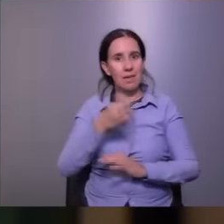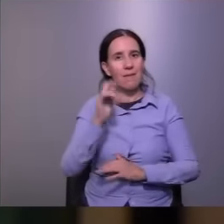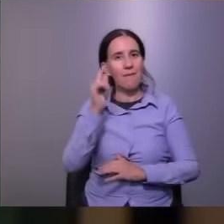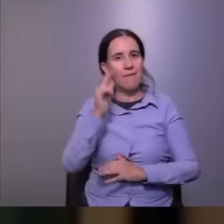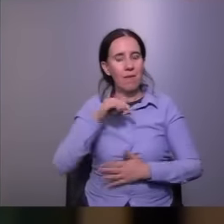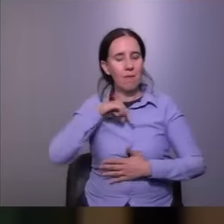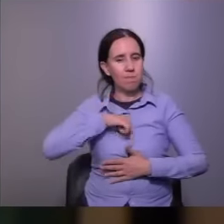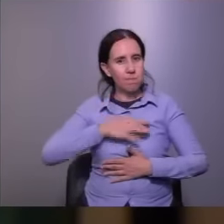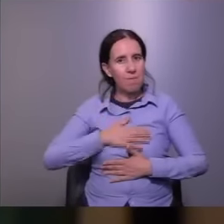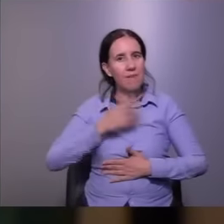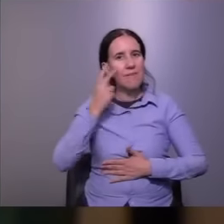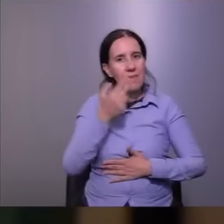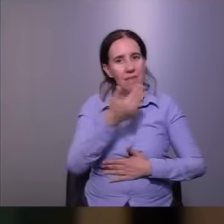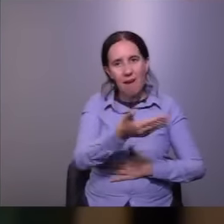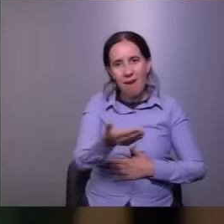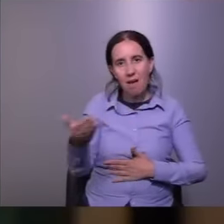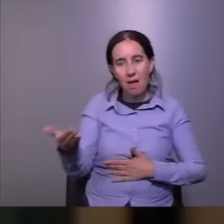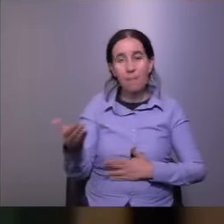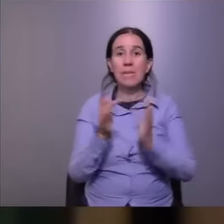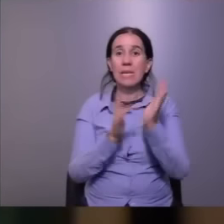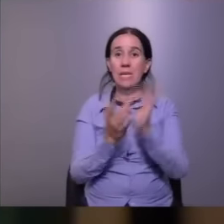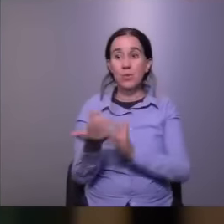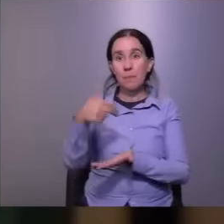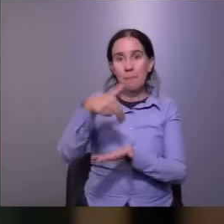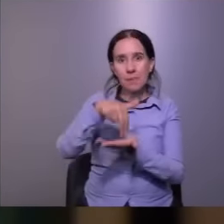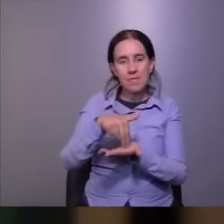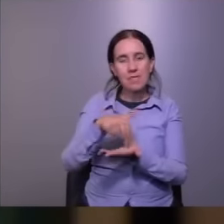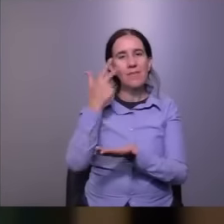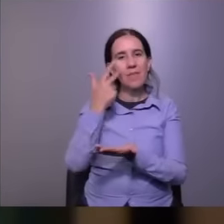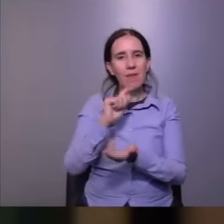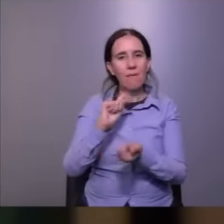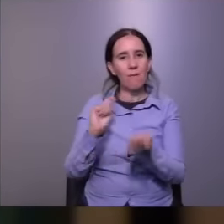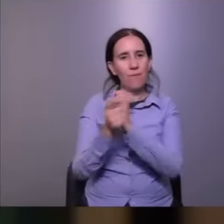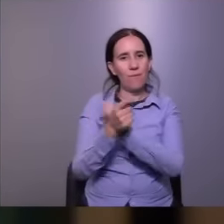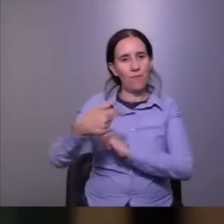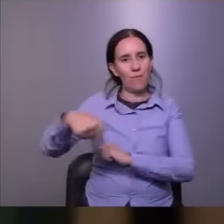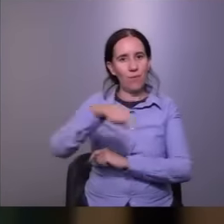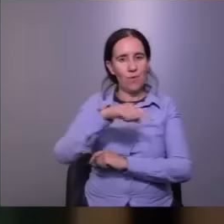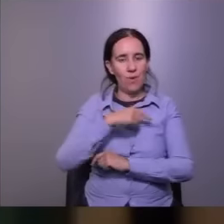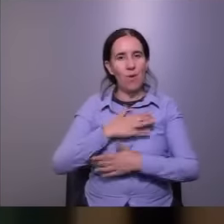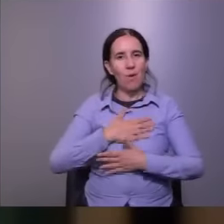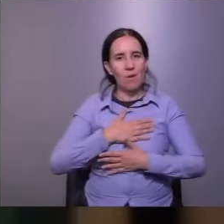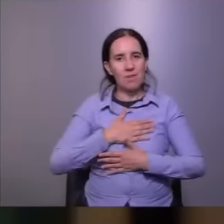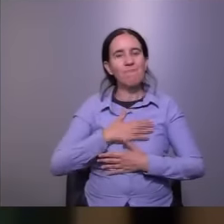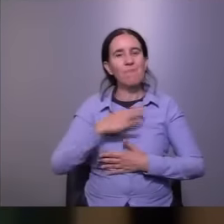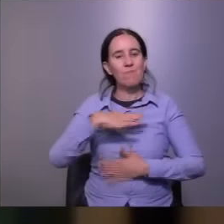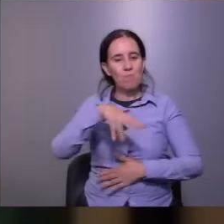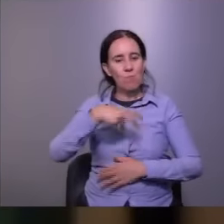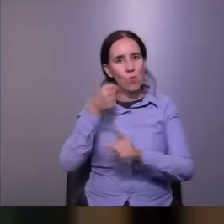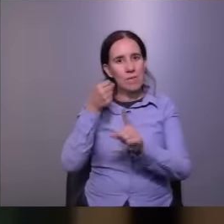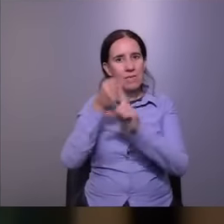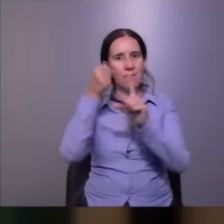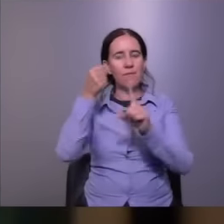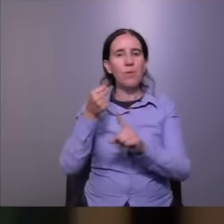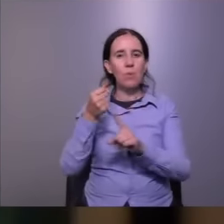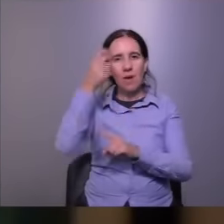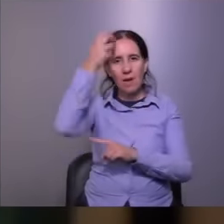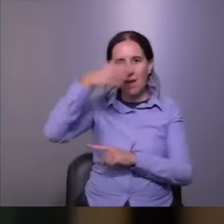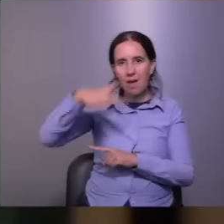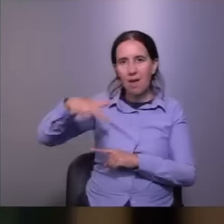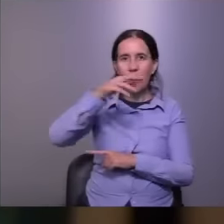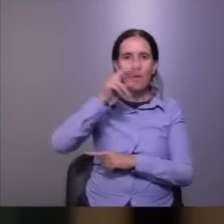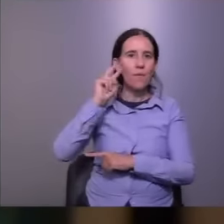encontrando. Rezemos pela autenticidade da fé cristã na vida de todos nós. Que essa presença de Cristo